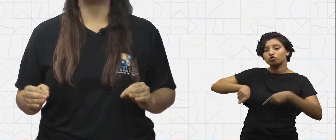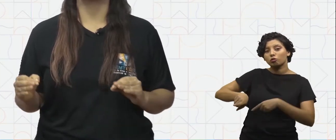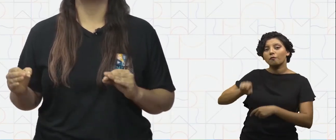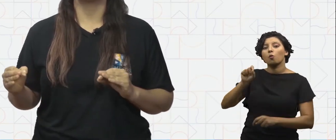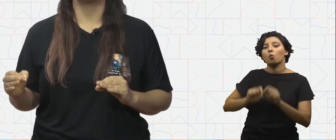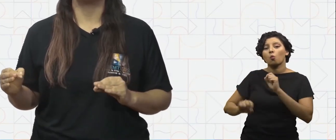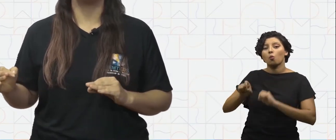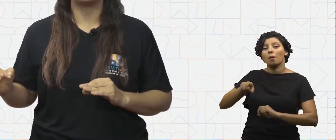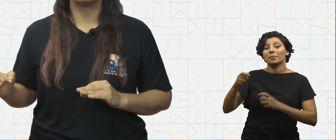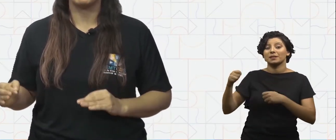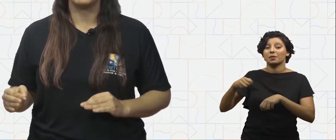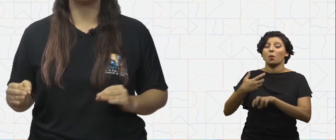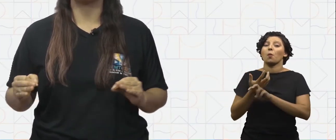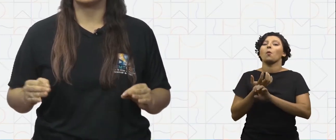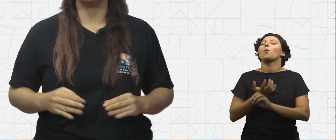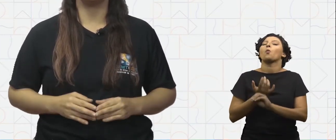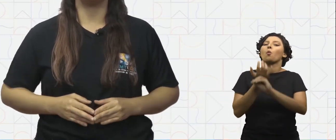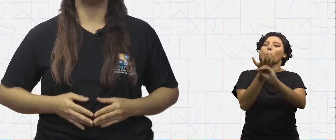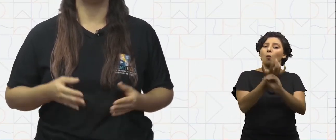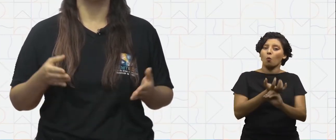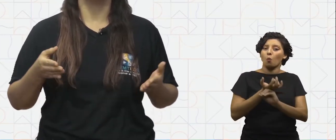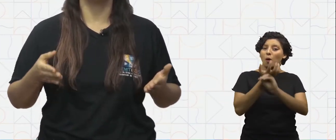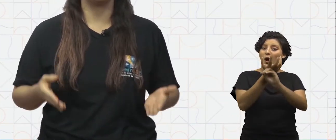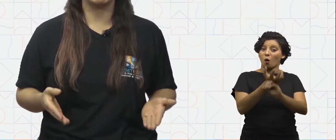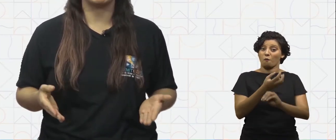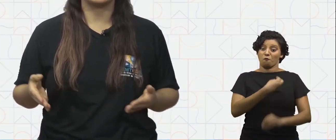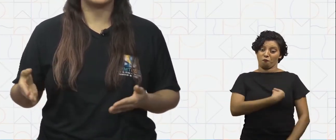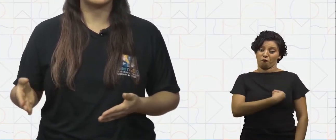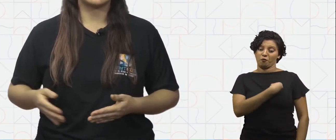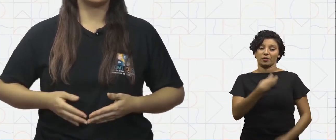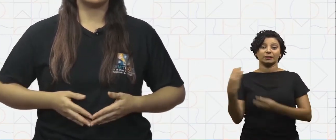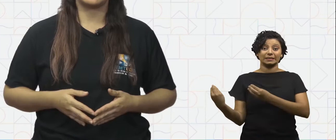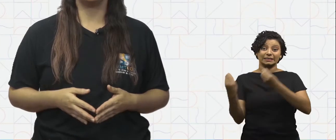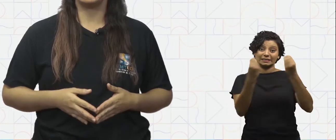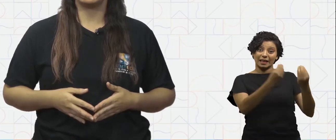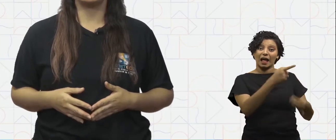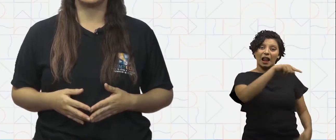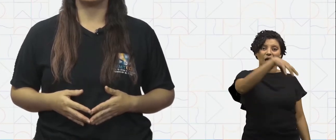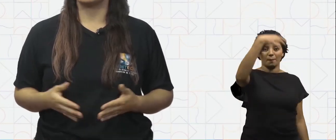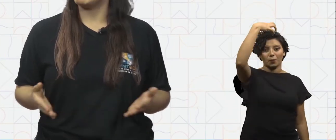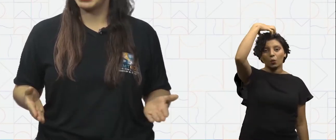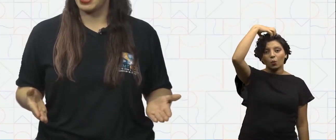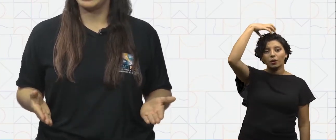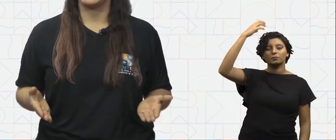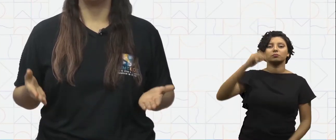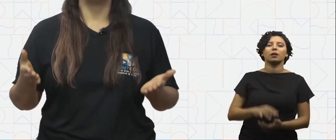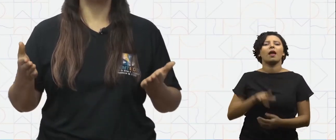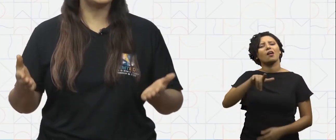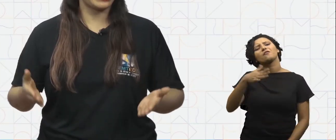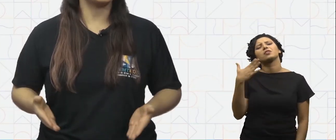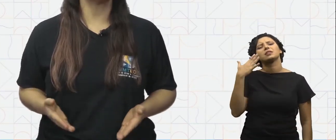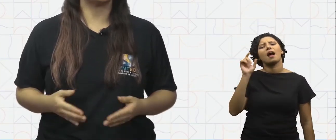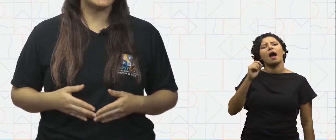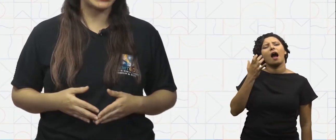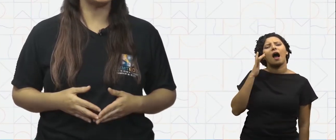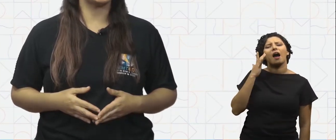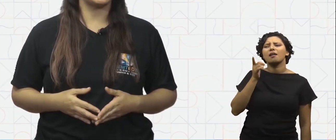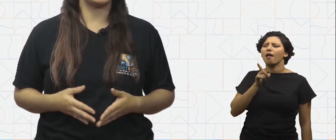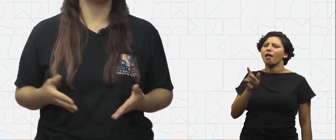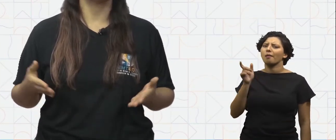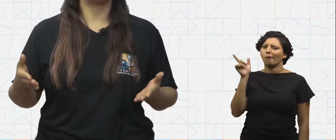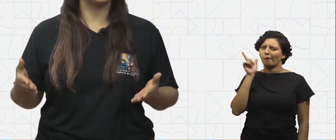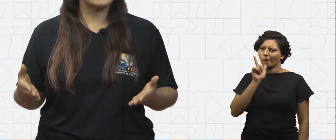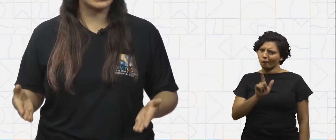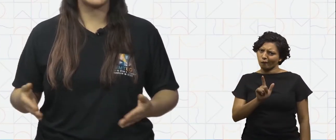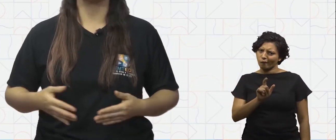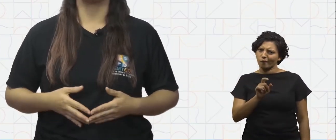Ele teria que levar uma corça sirenita viva até a cidade de Mecenas. E aí, você acha que este